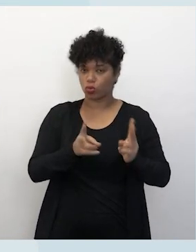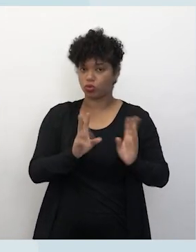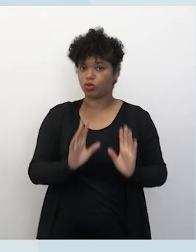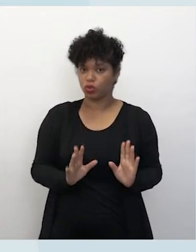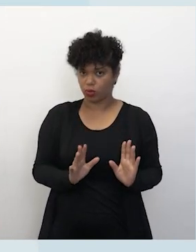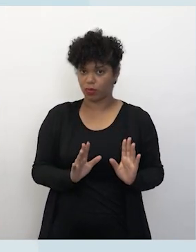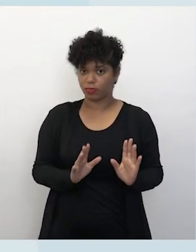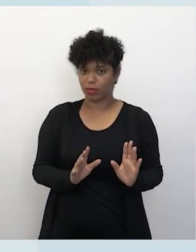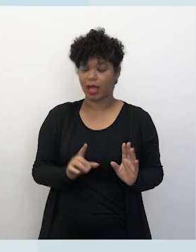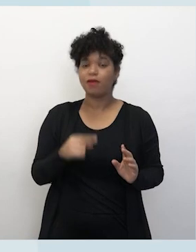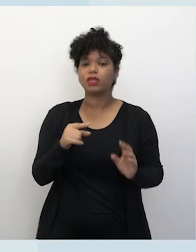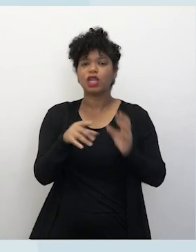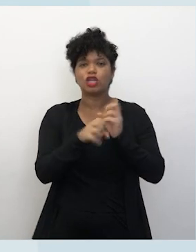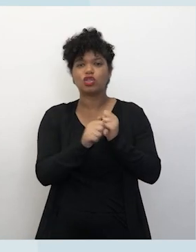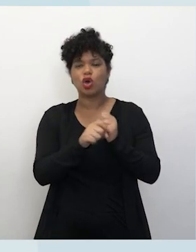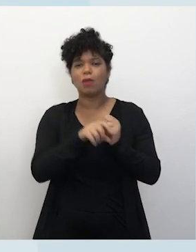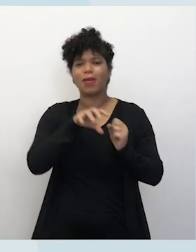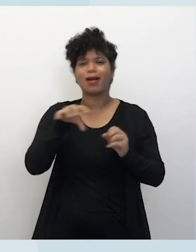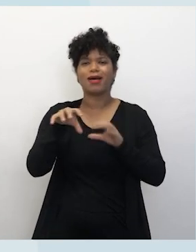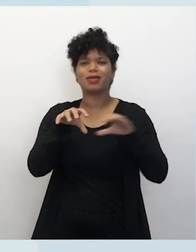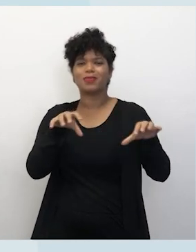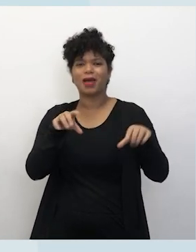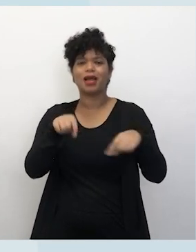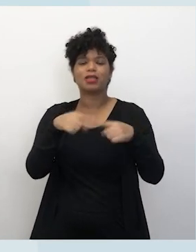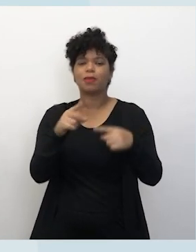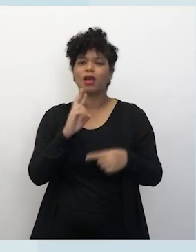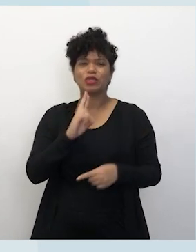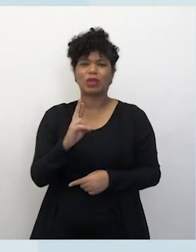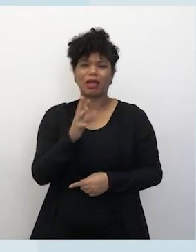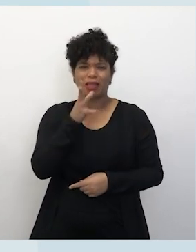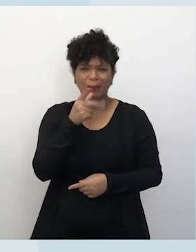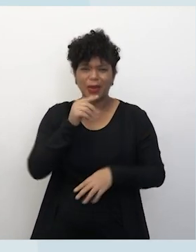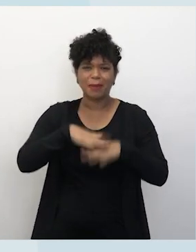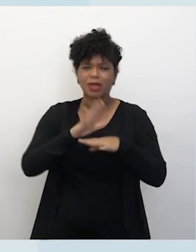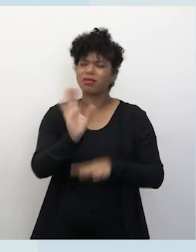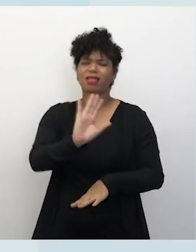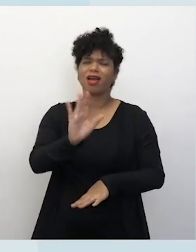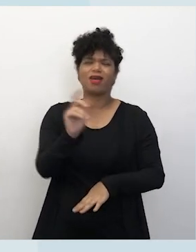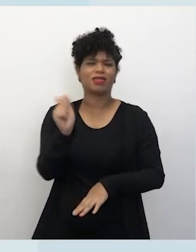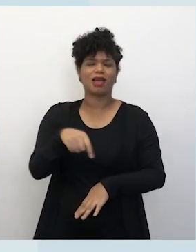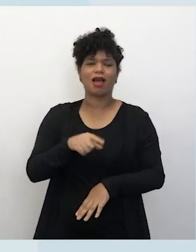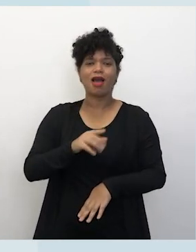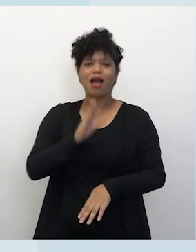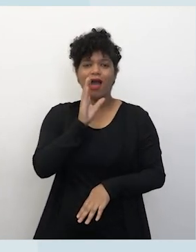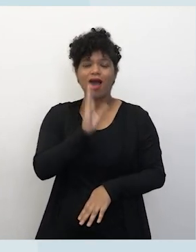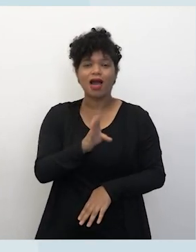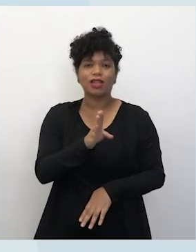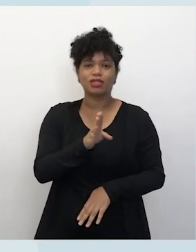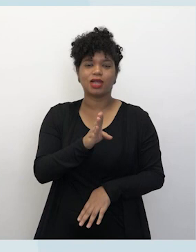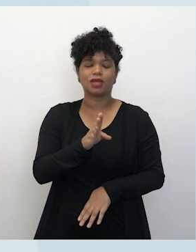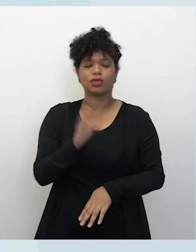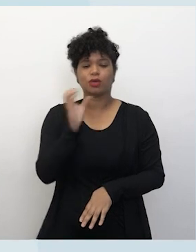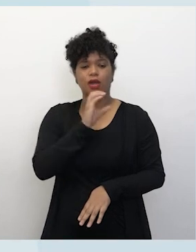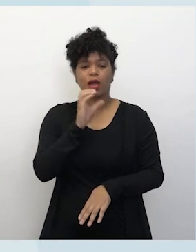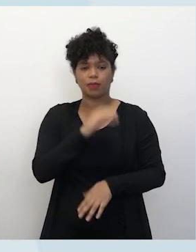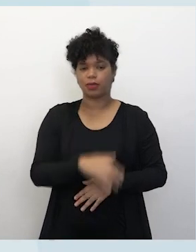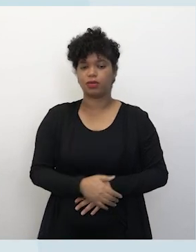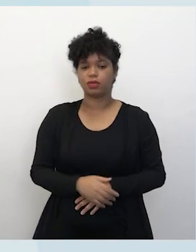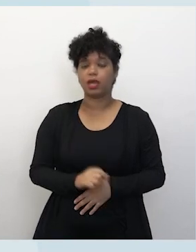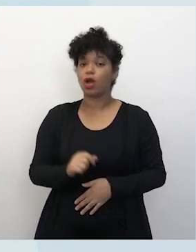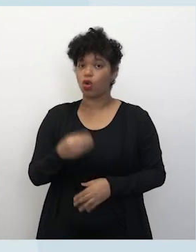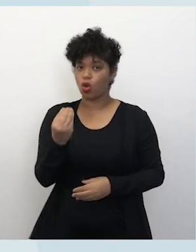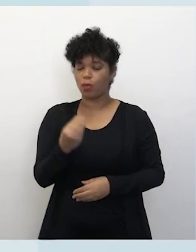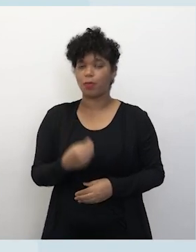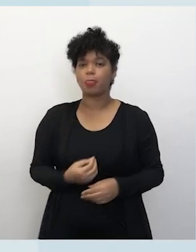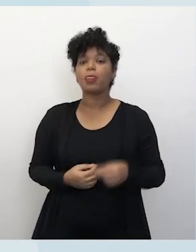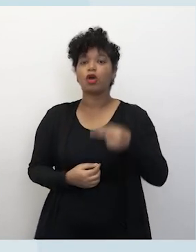o resultado separado da outra, multiplicar e chegar no resultado. Não. Aplica a propriedade, né? Então, o que você faz? Mantém a base e soma